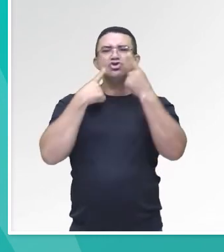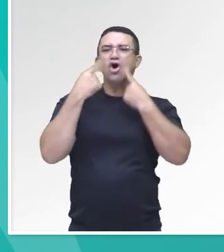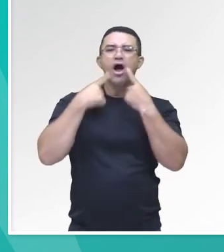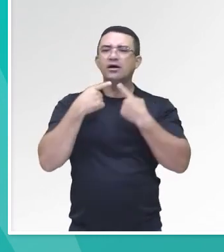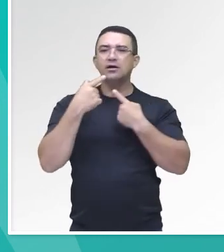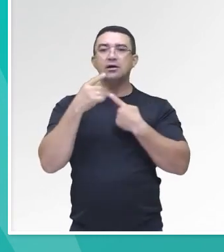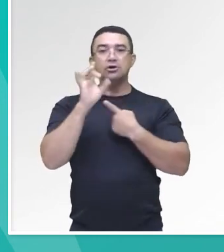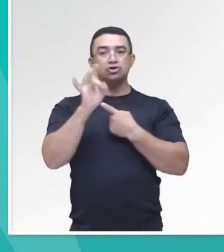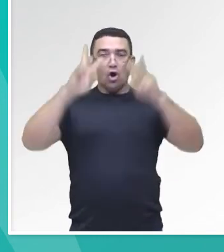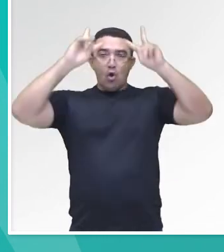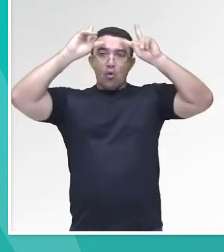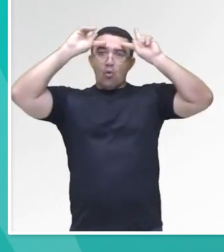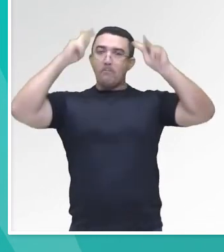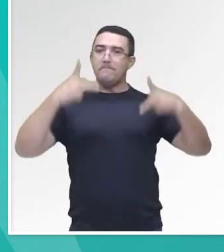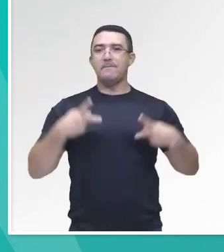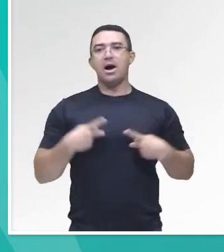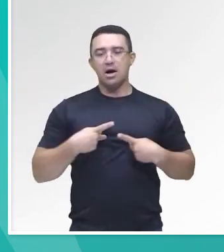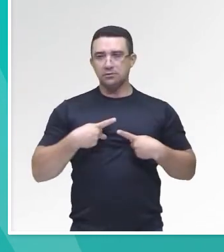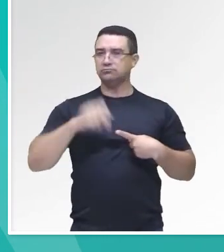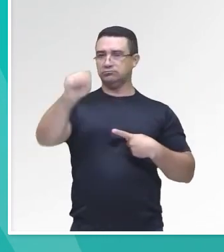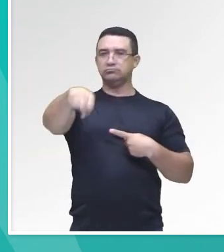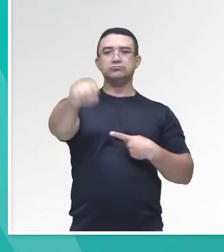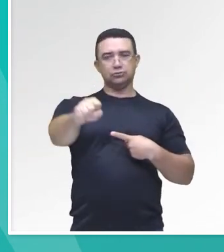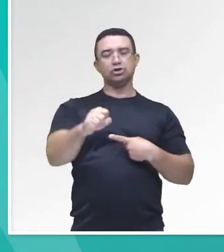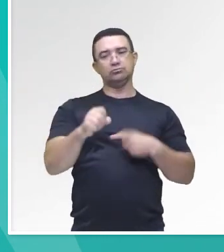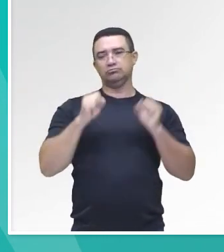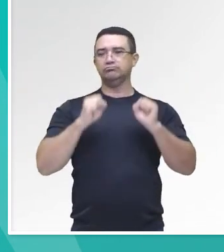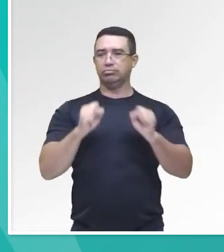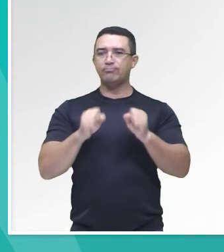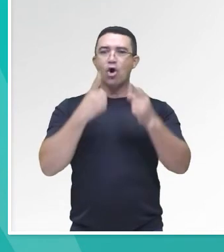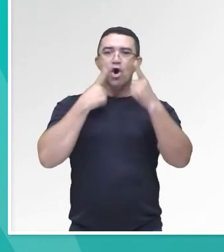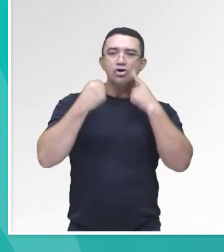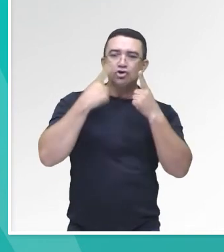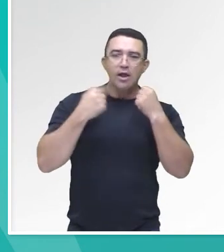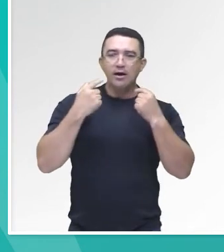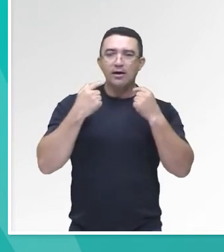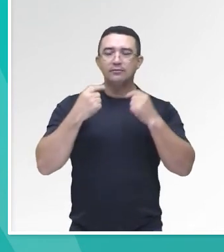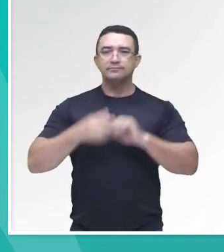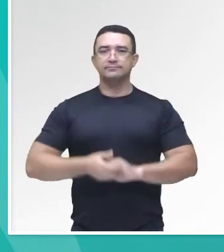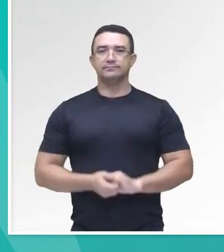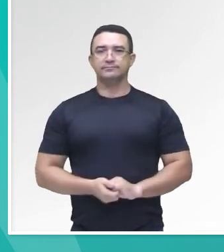nós, seres humanos, temos essa capacidade. Então,